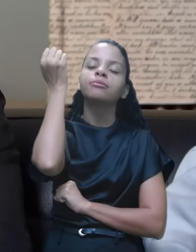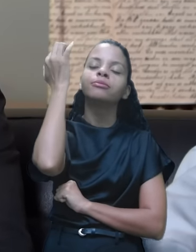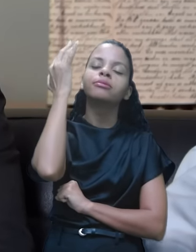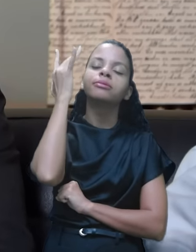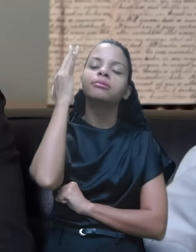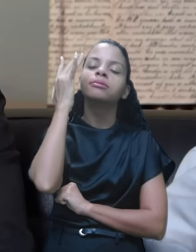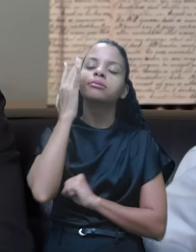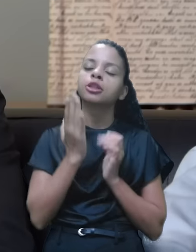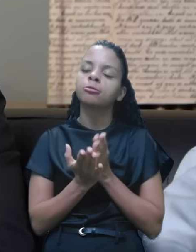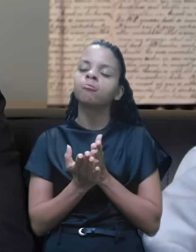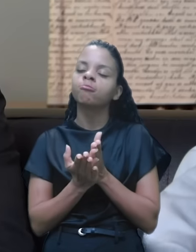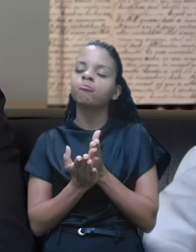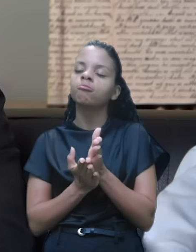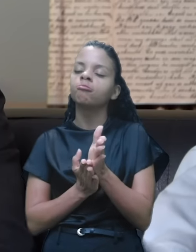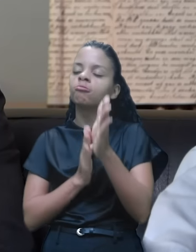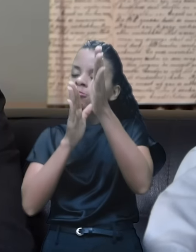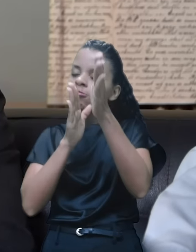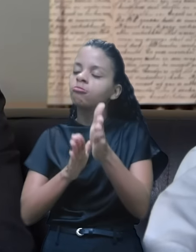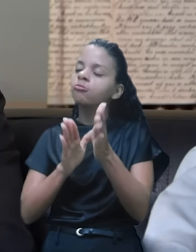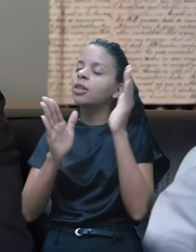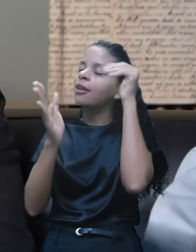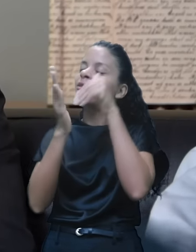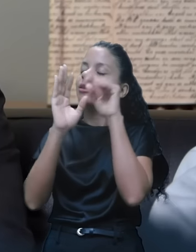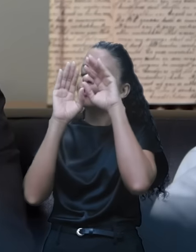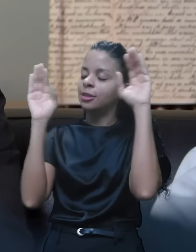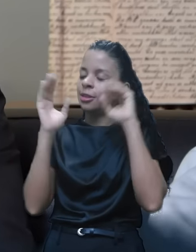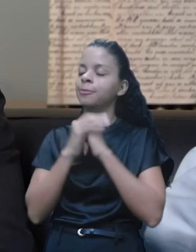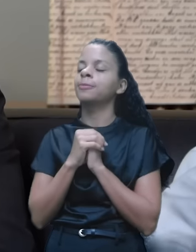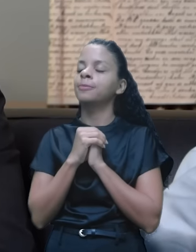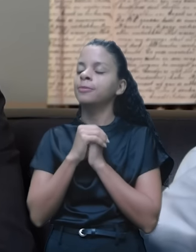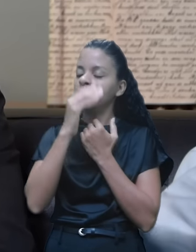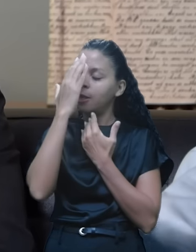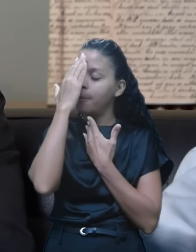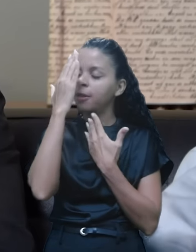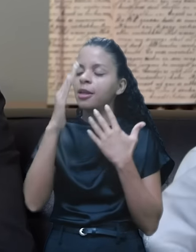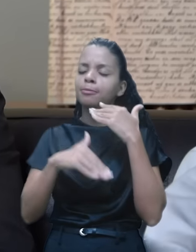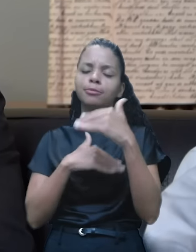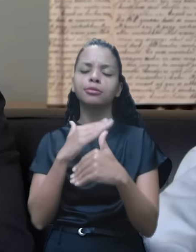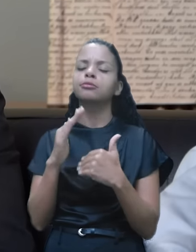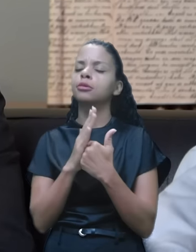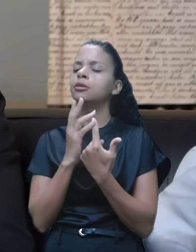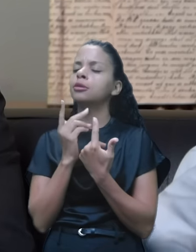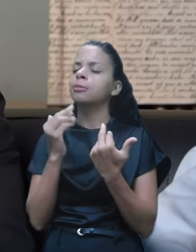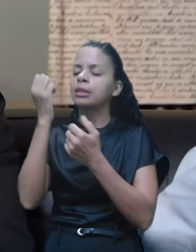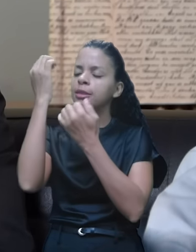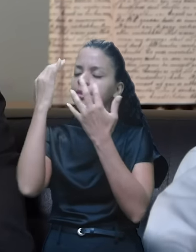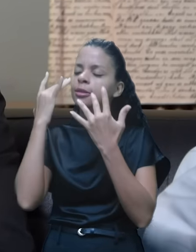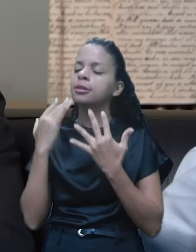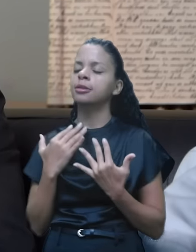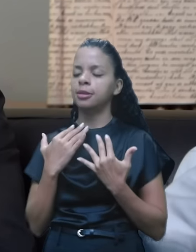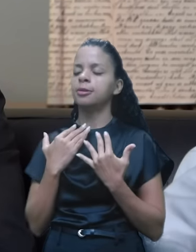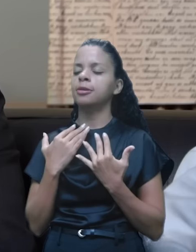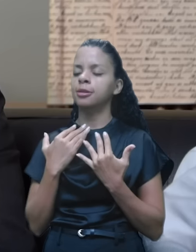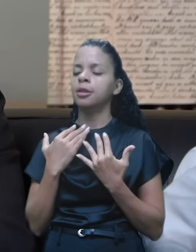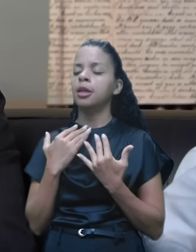fortalecidos para continuar firme na caminhada rumo à Canaã celestial. Obrigado, Pai, por todas as bênçãos que o Senhor tem derramado em nossas